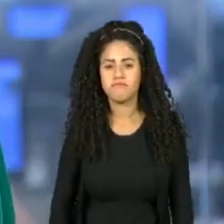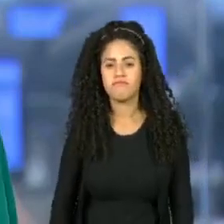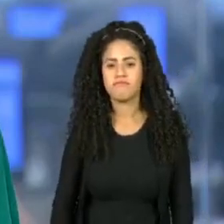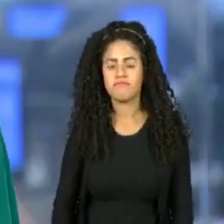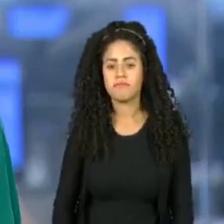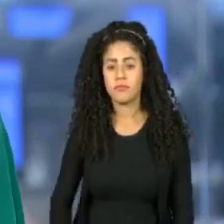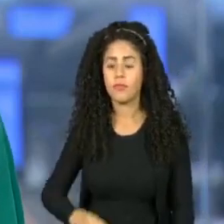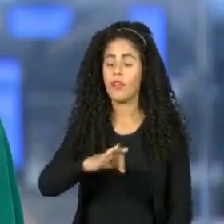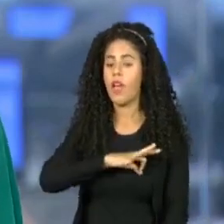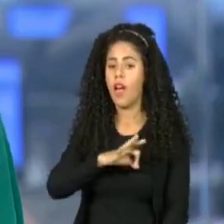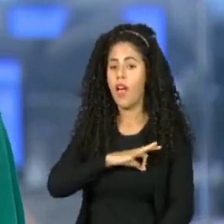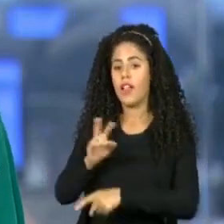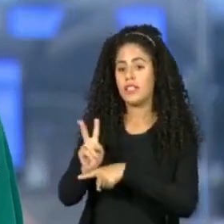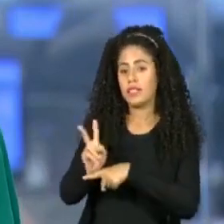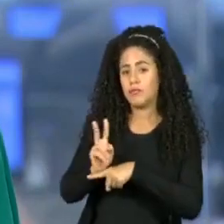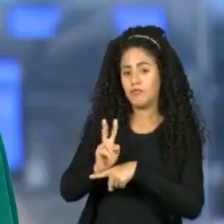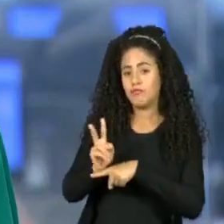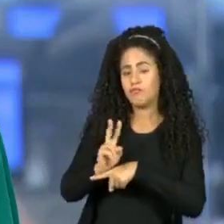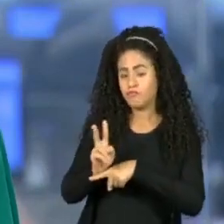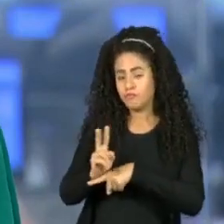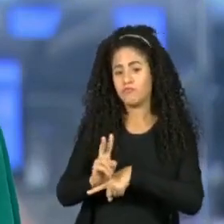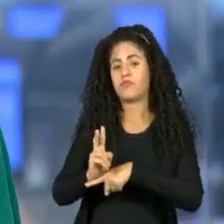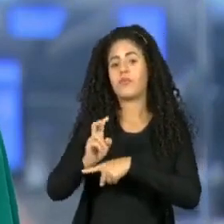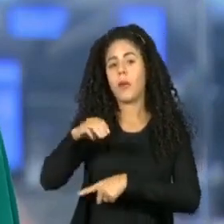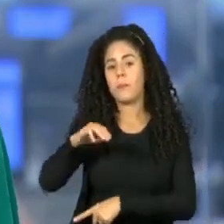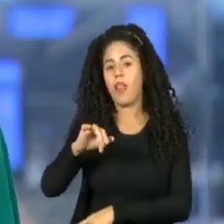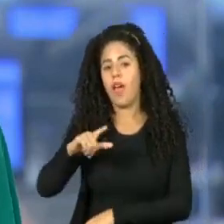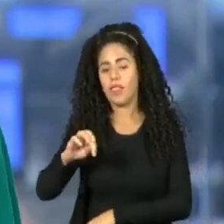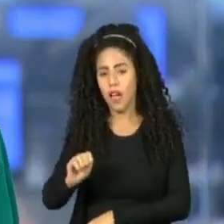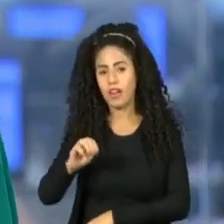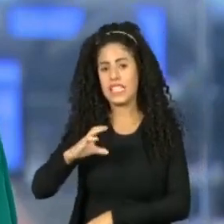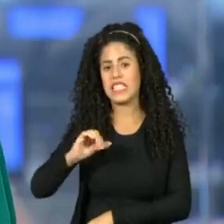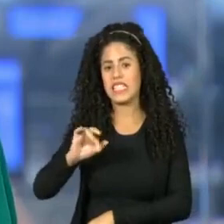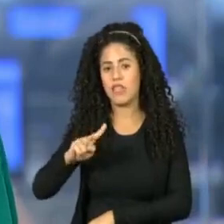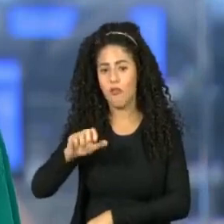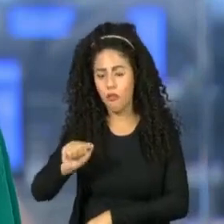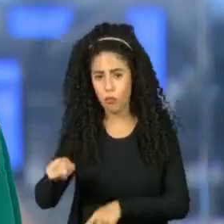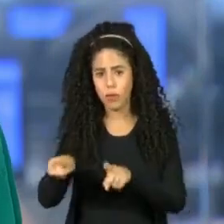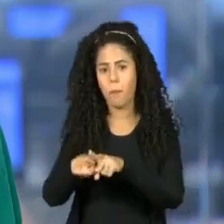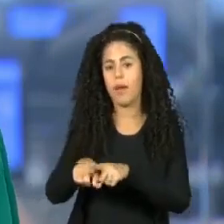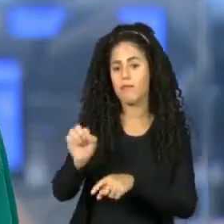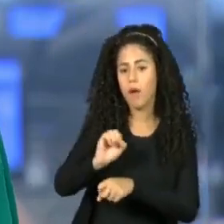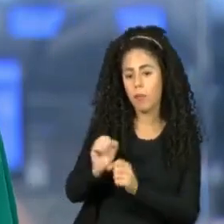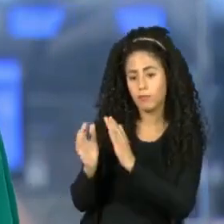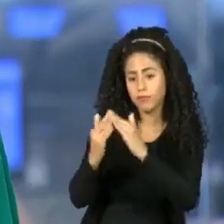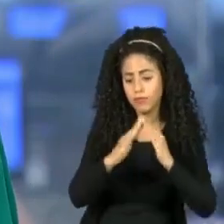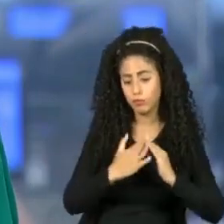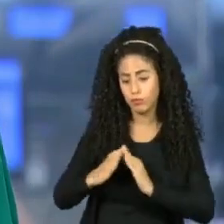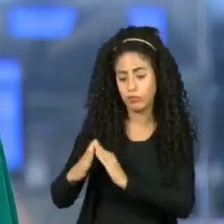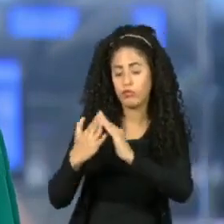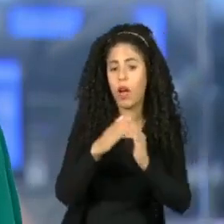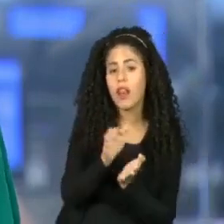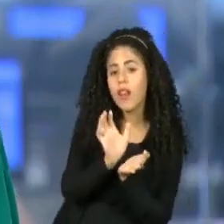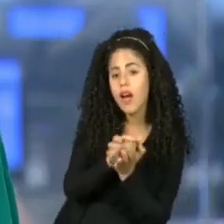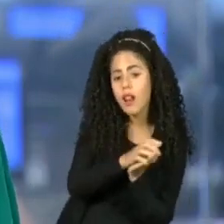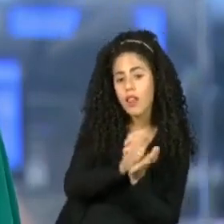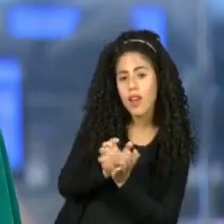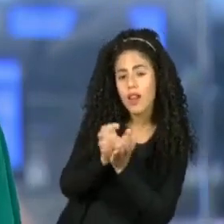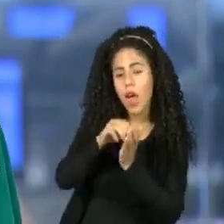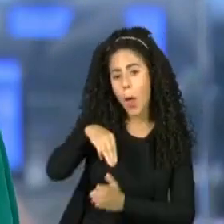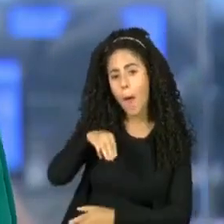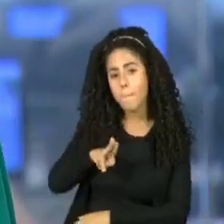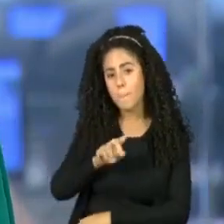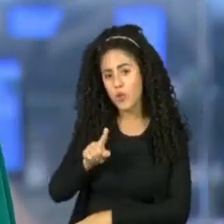As polícias militar e civil do Rio de Janeiro seguem no patrulhamento das comunidades do Jacarezinho e da